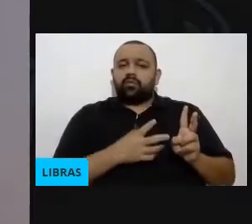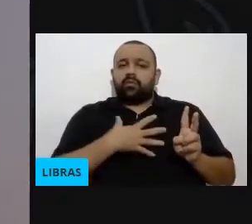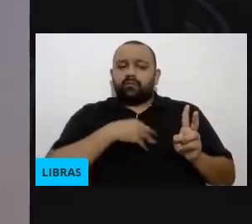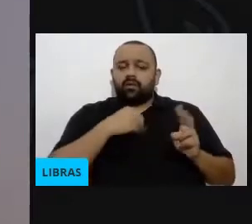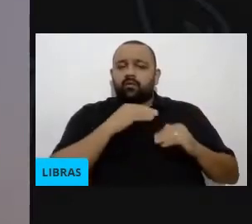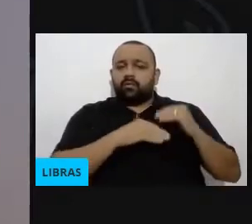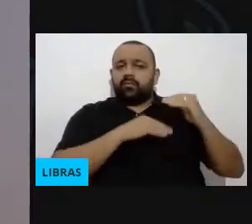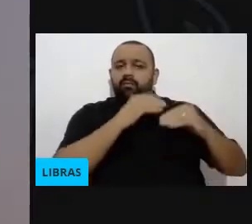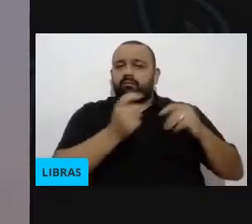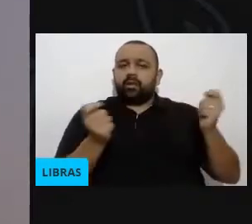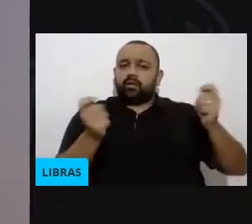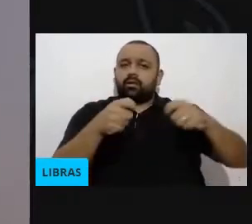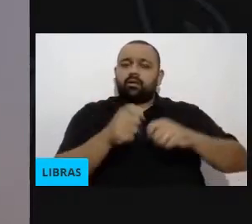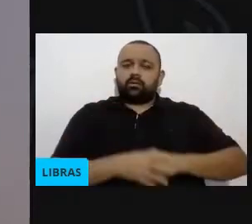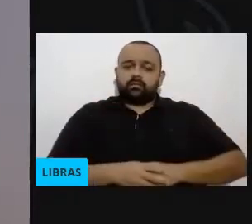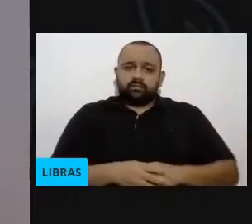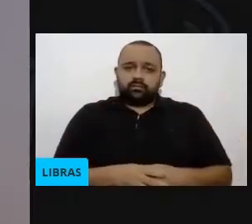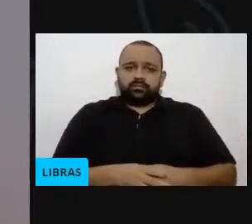desenvolvendo.